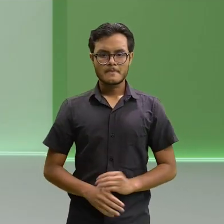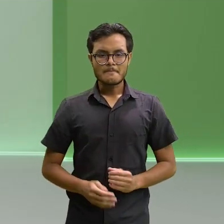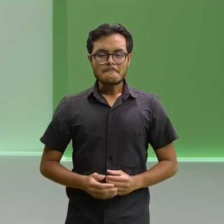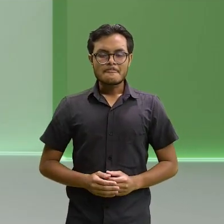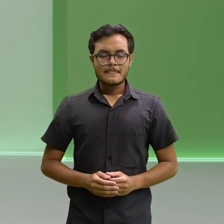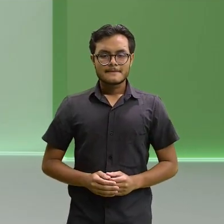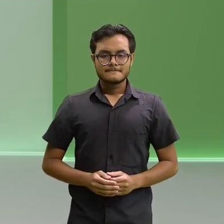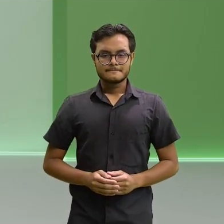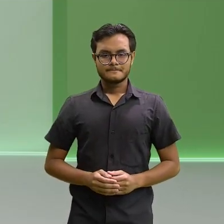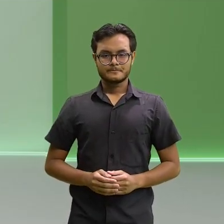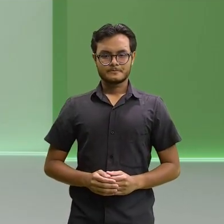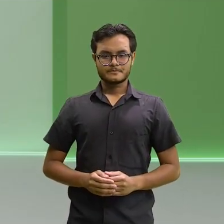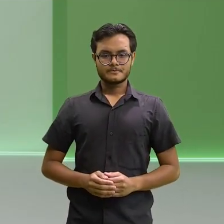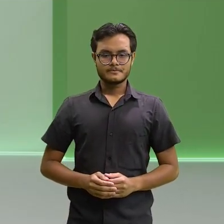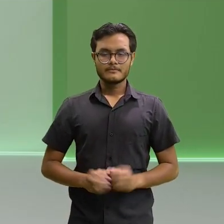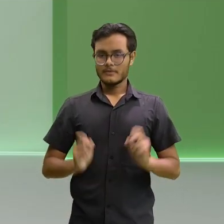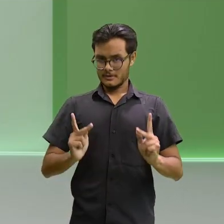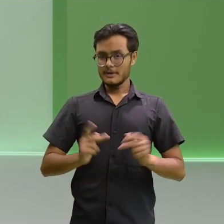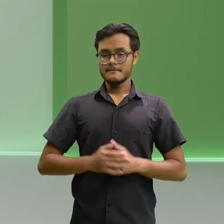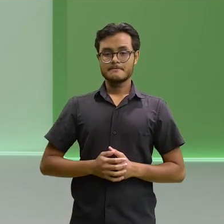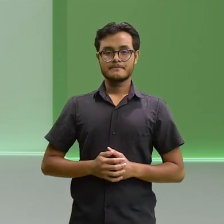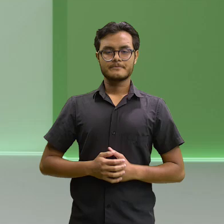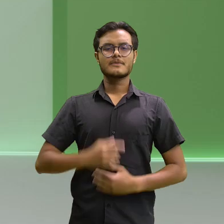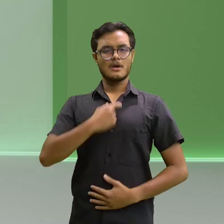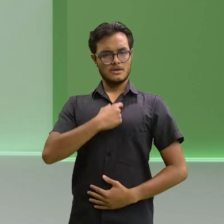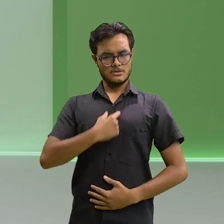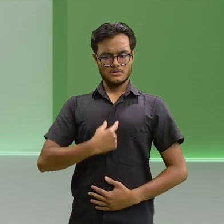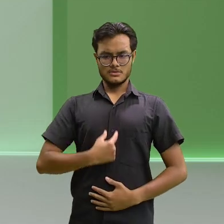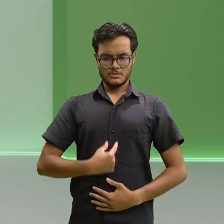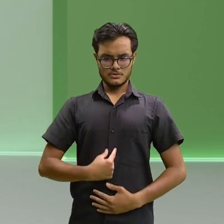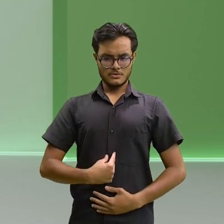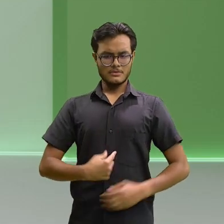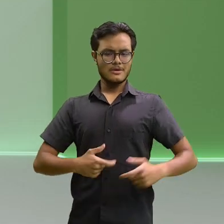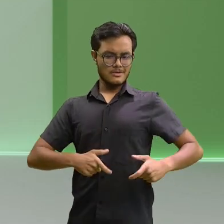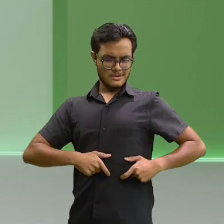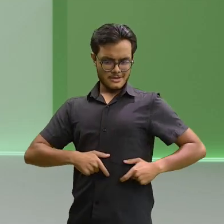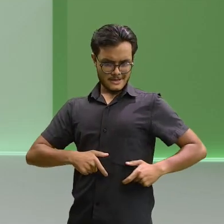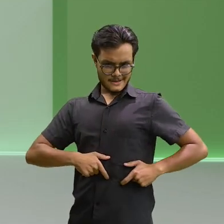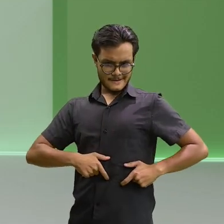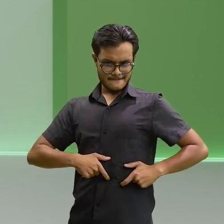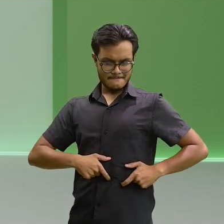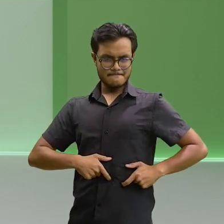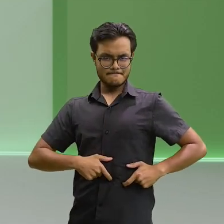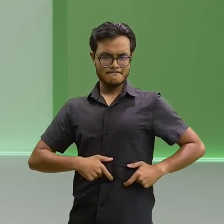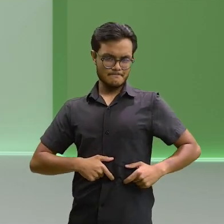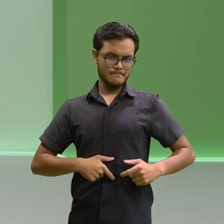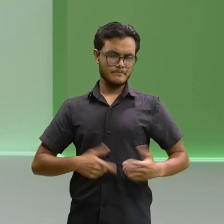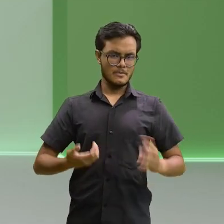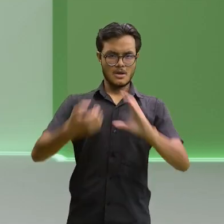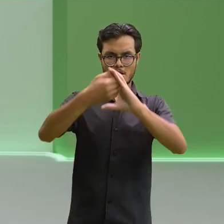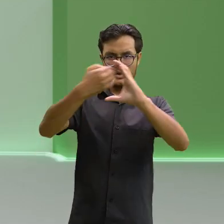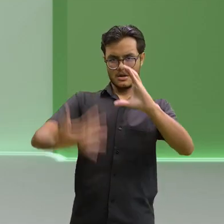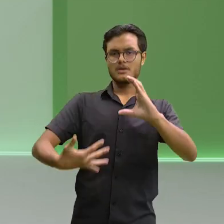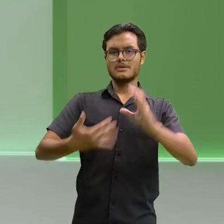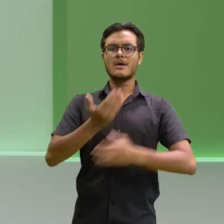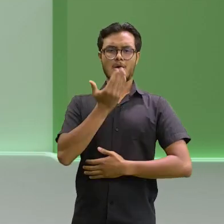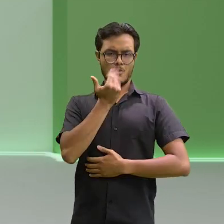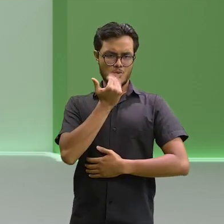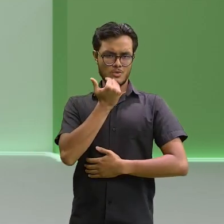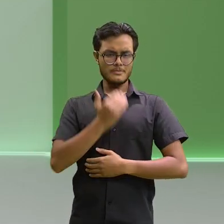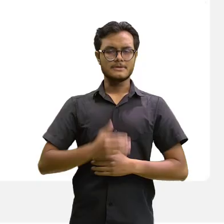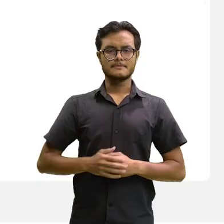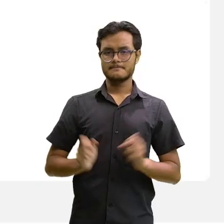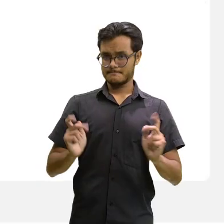ele desce então pelo esôfago em direção ao estômago. Essa é a mecânica glote